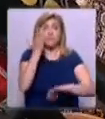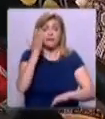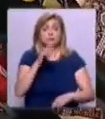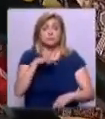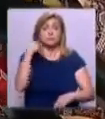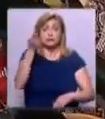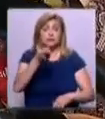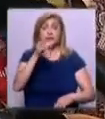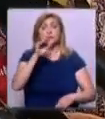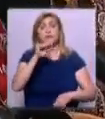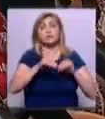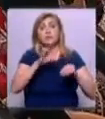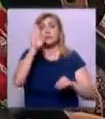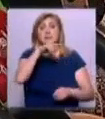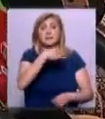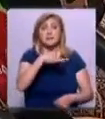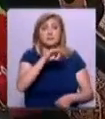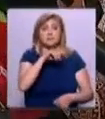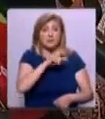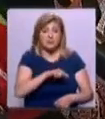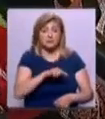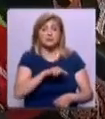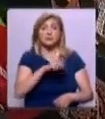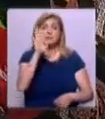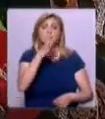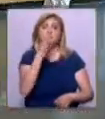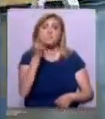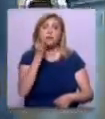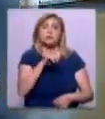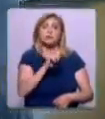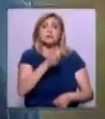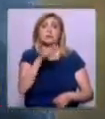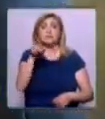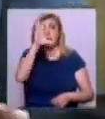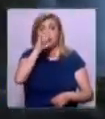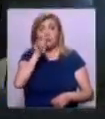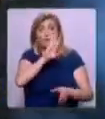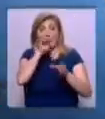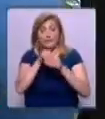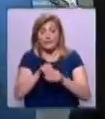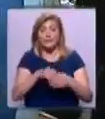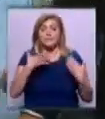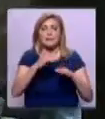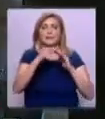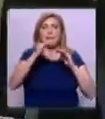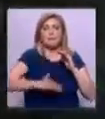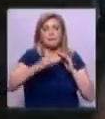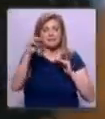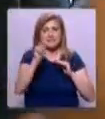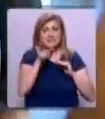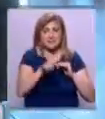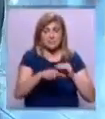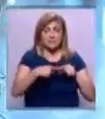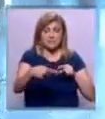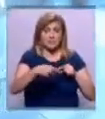legislatura, caso o Partido Socialista fosse governo. Ainda assim, a menos de 6 meses das eleições